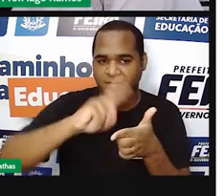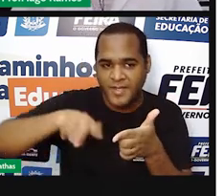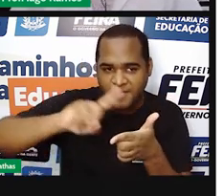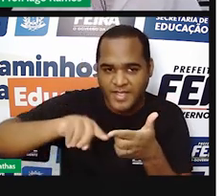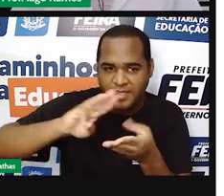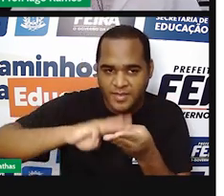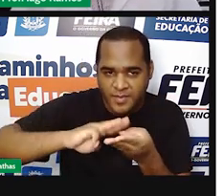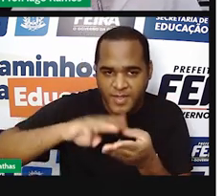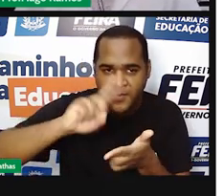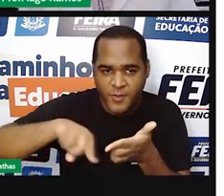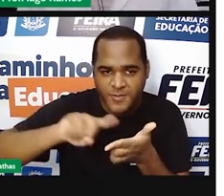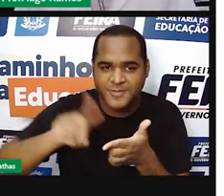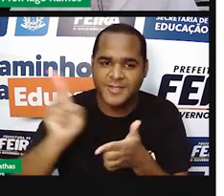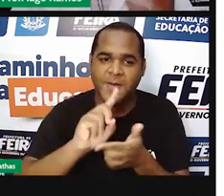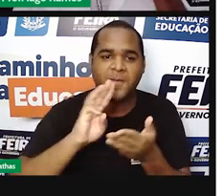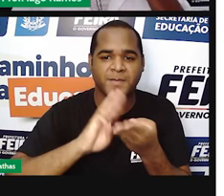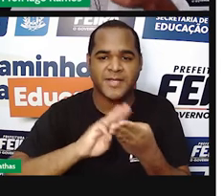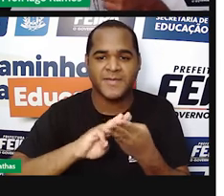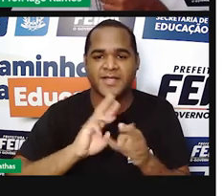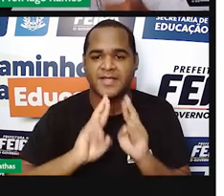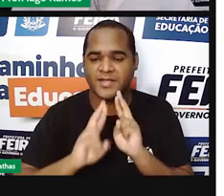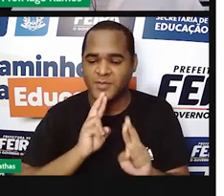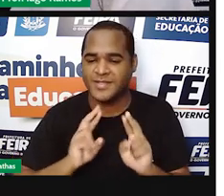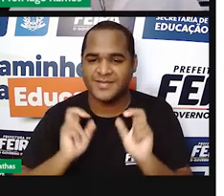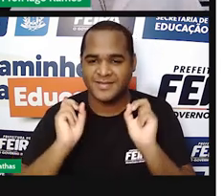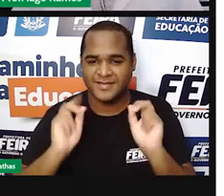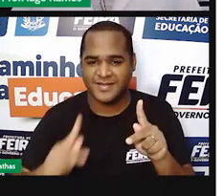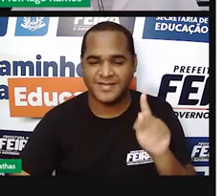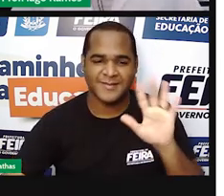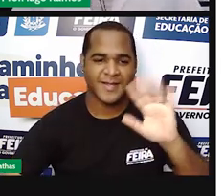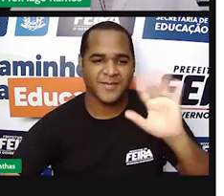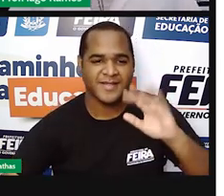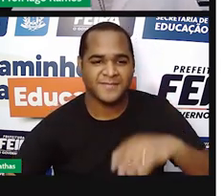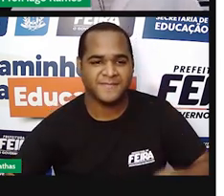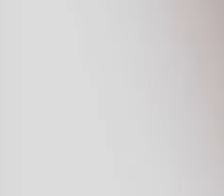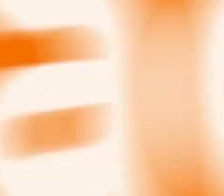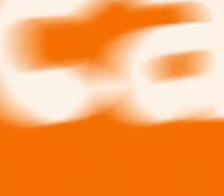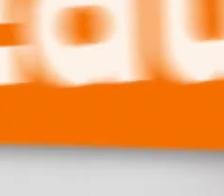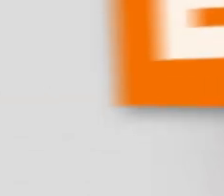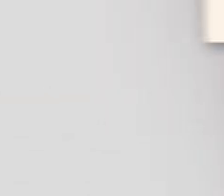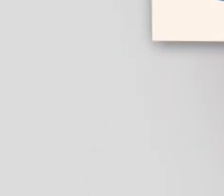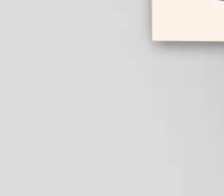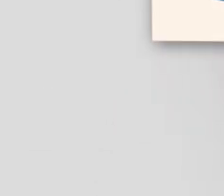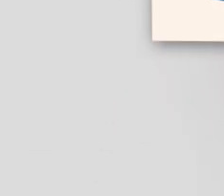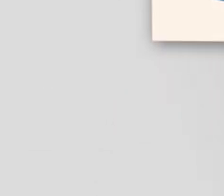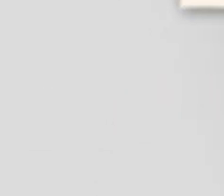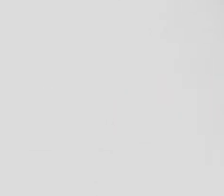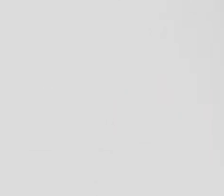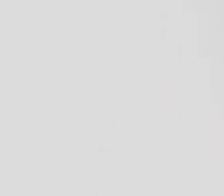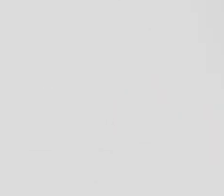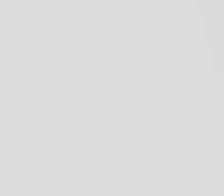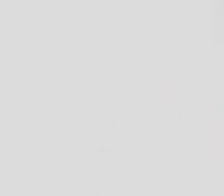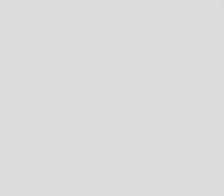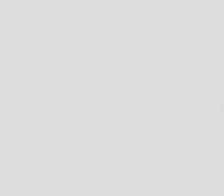porque matemática não é problema matemática solução valeu até mais